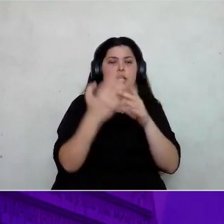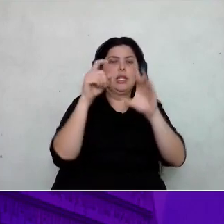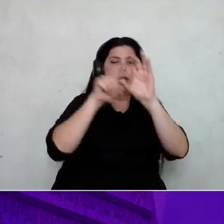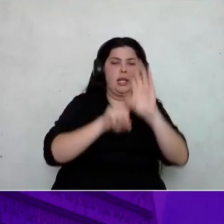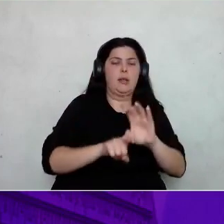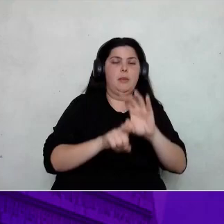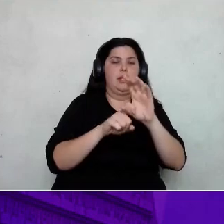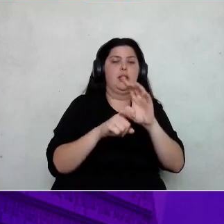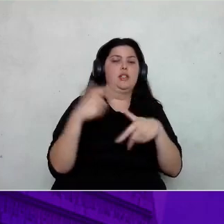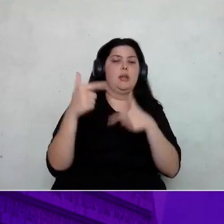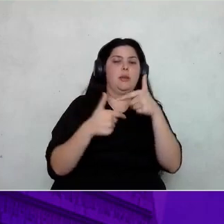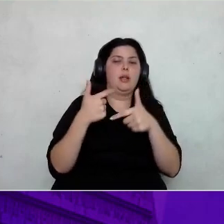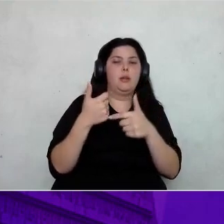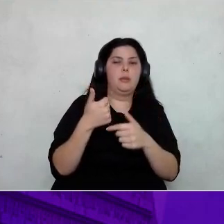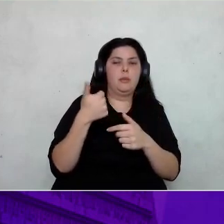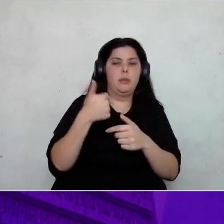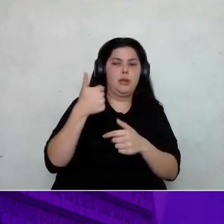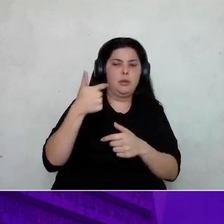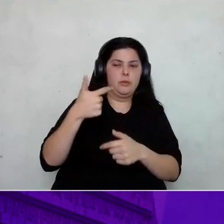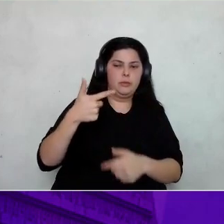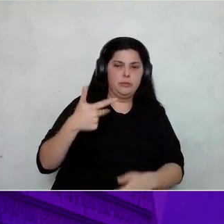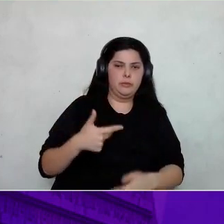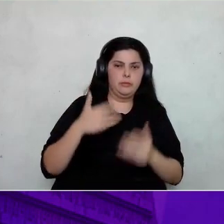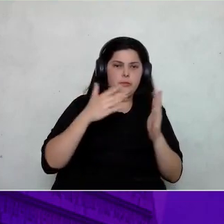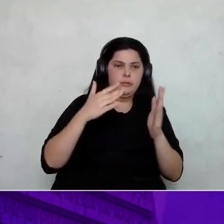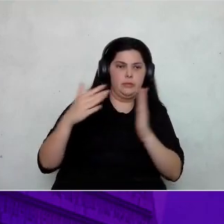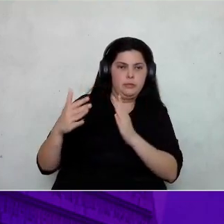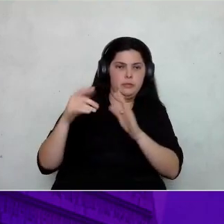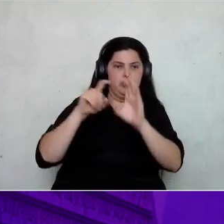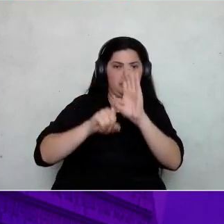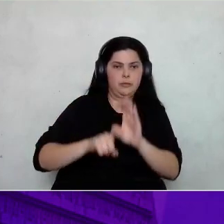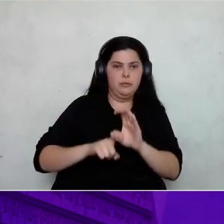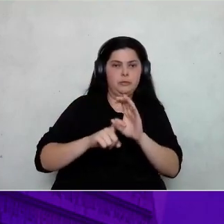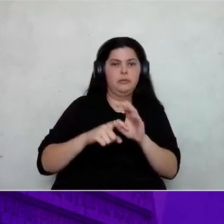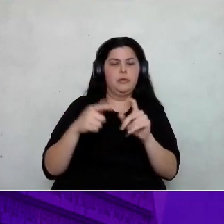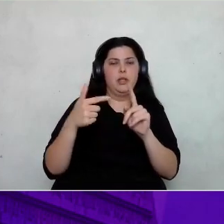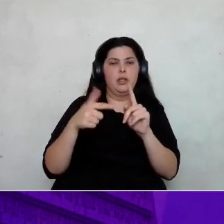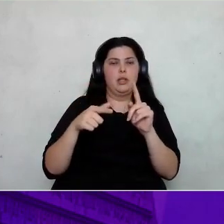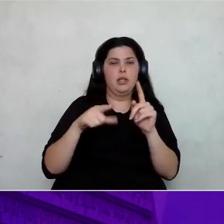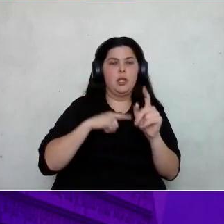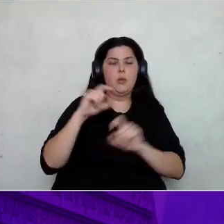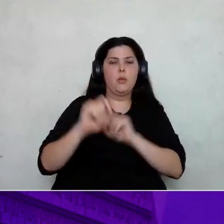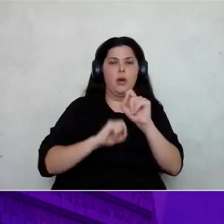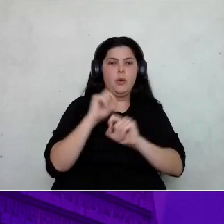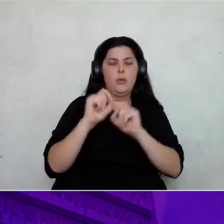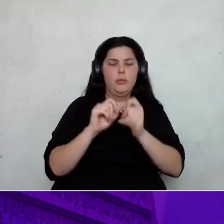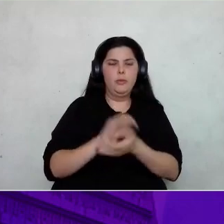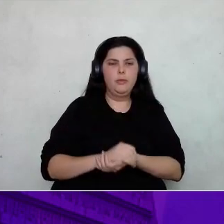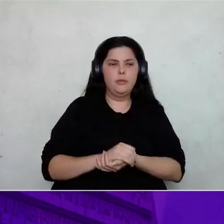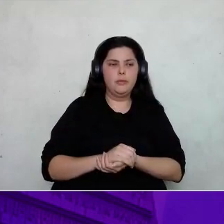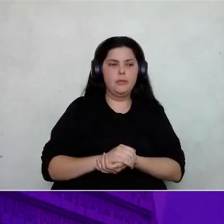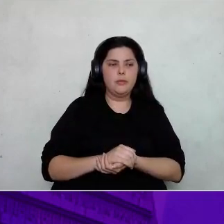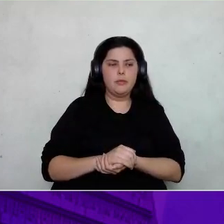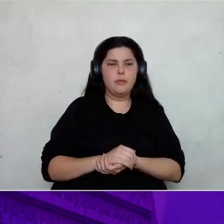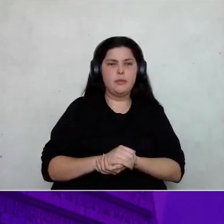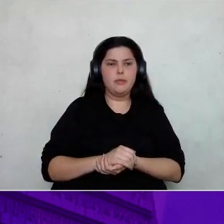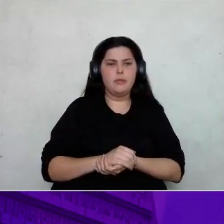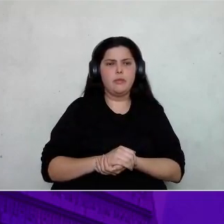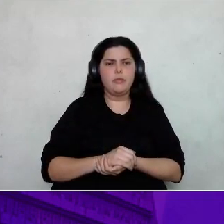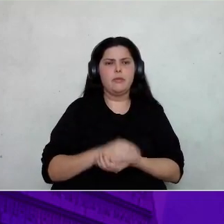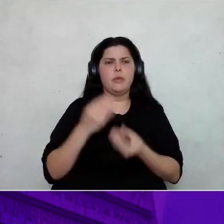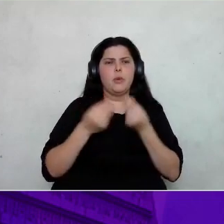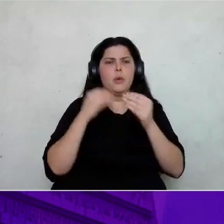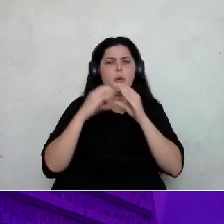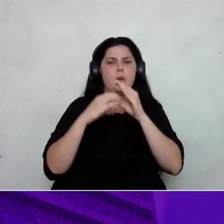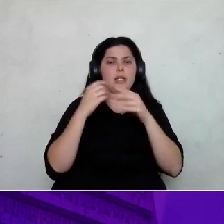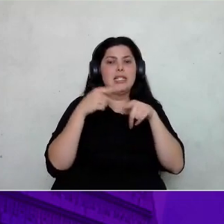um, depois o outro, depois o outro. E a gente tem a comunicação, desculpa, dentro dessa comunicação síncrona,